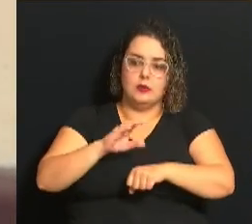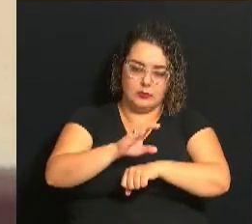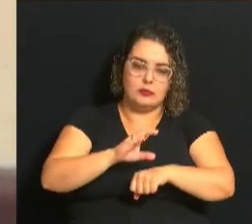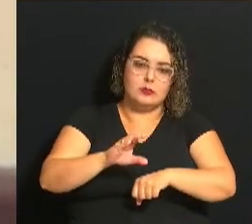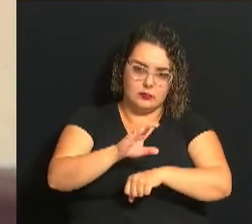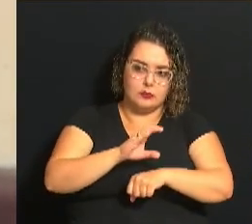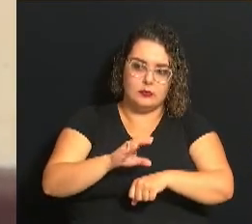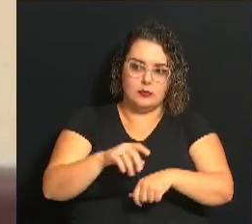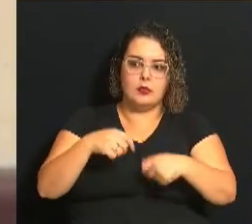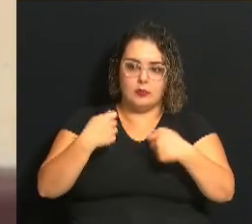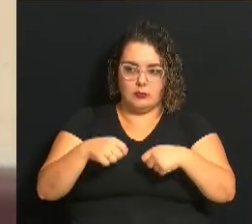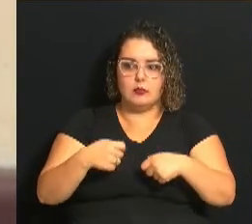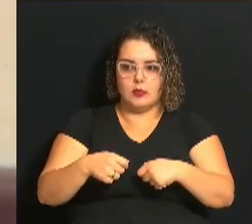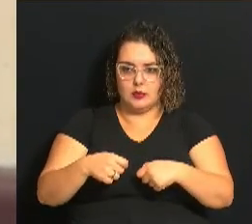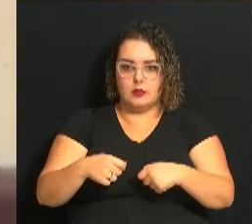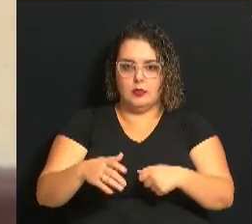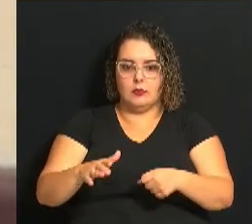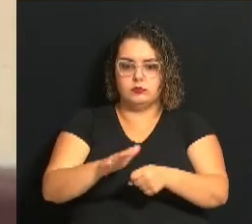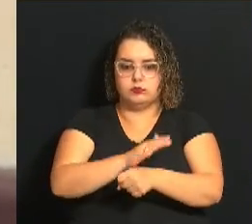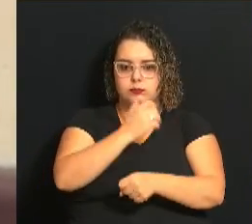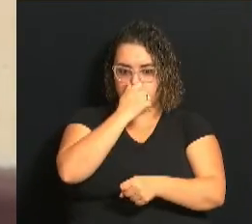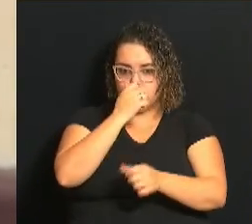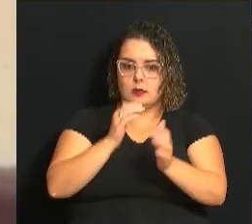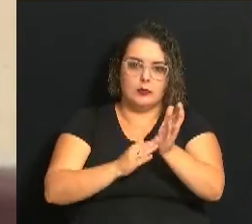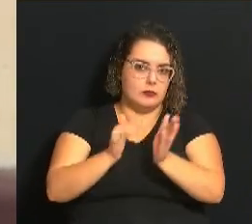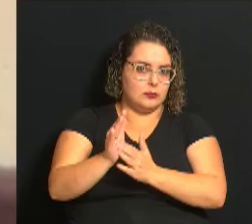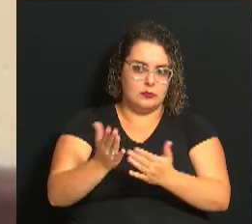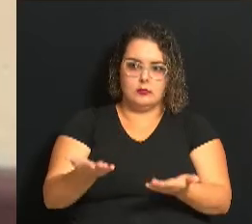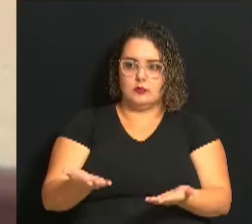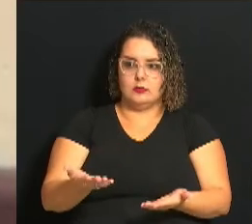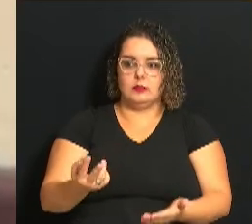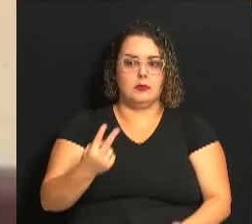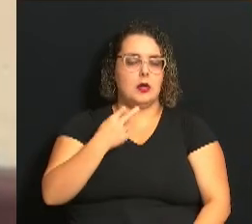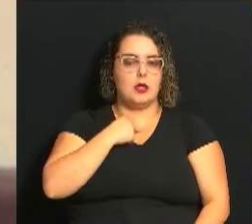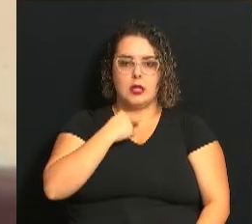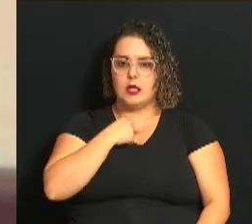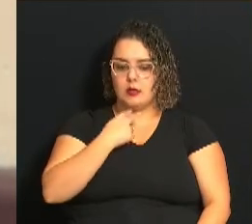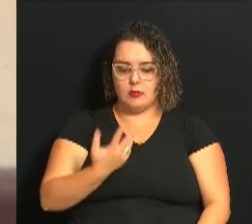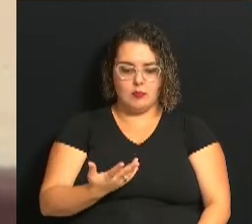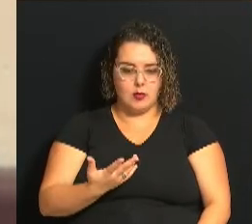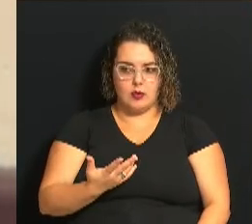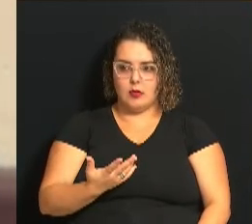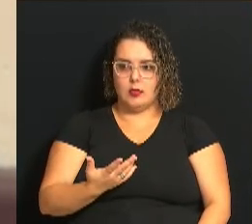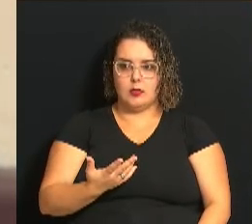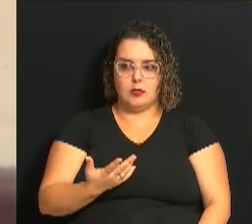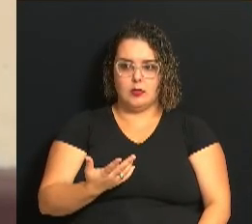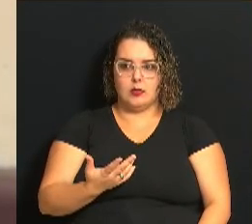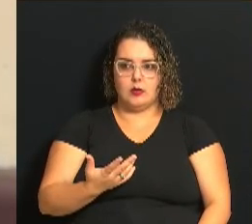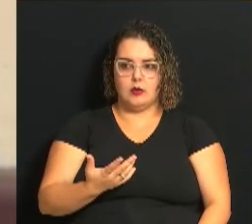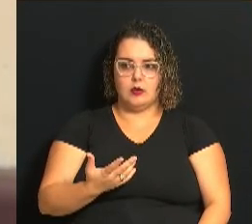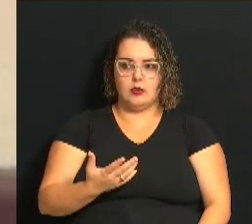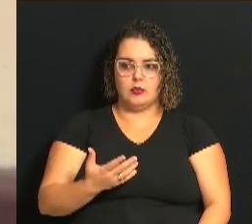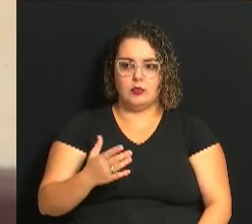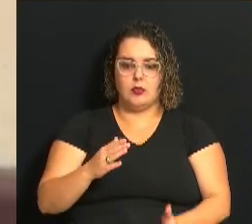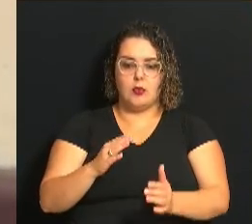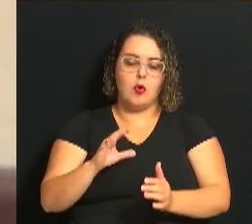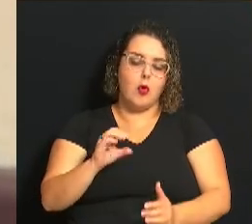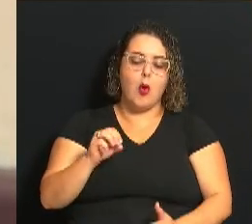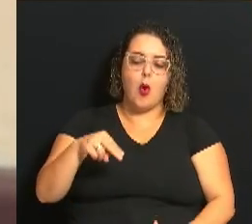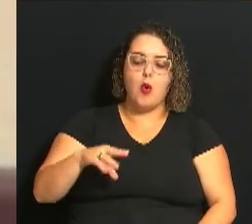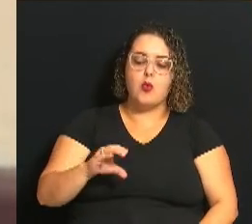ser preenchido por concurso público, não é permitido um concurso de acesso.